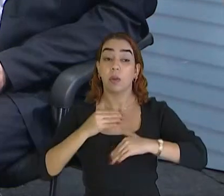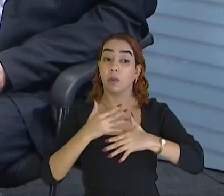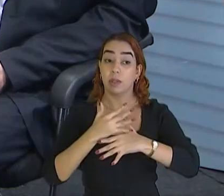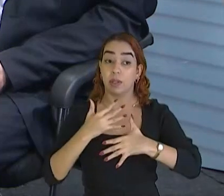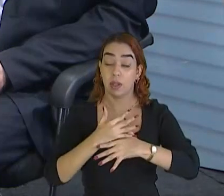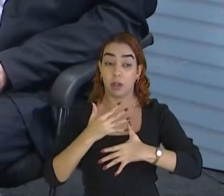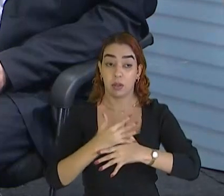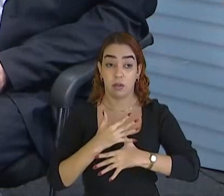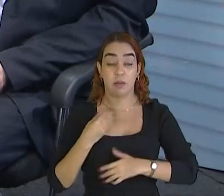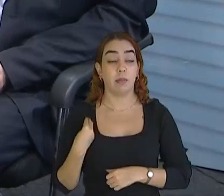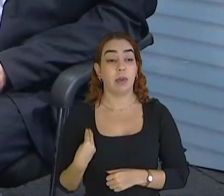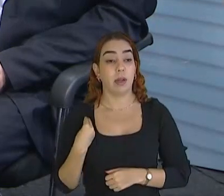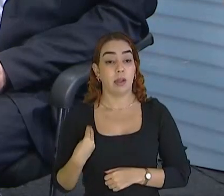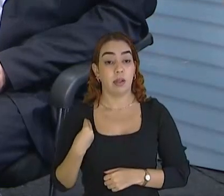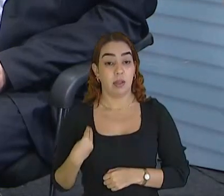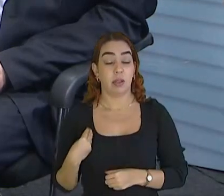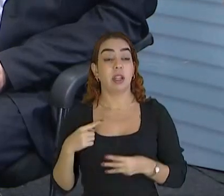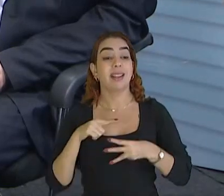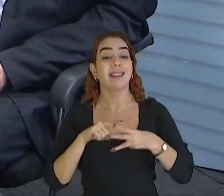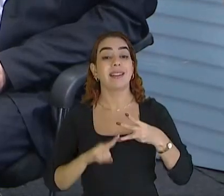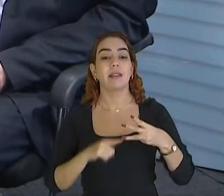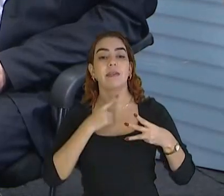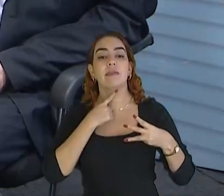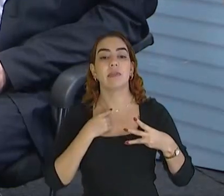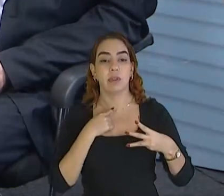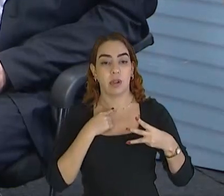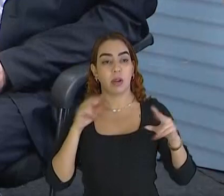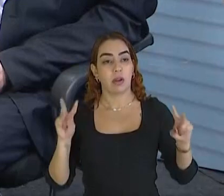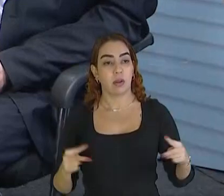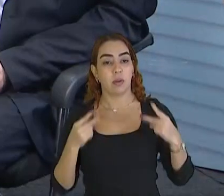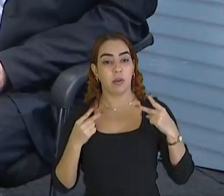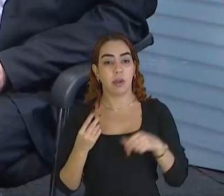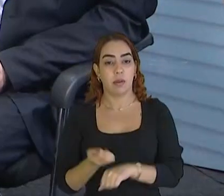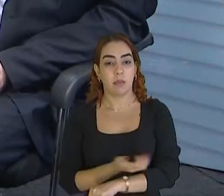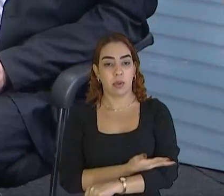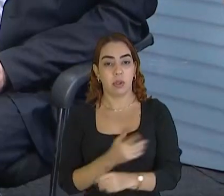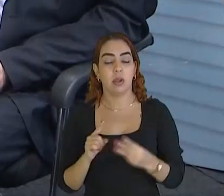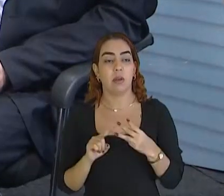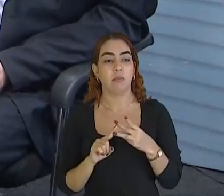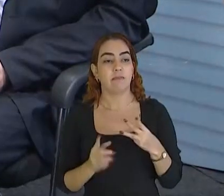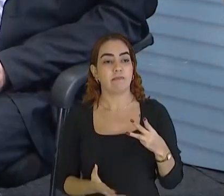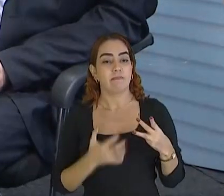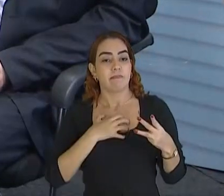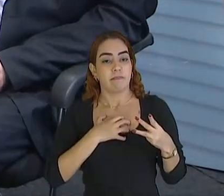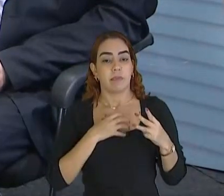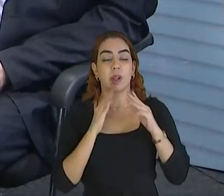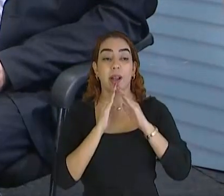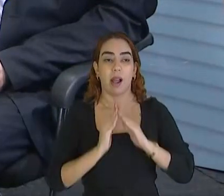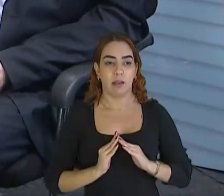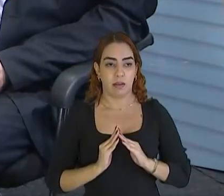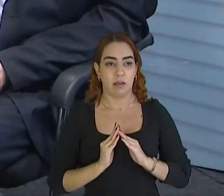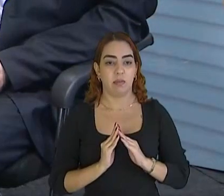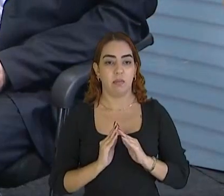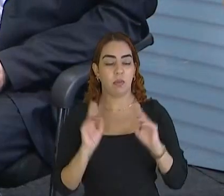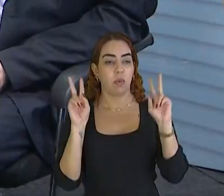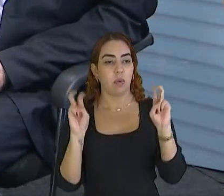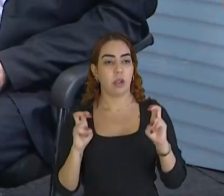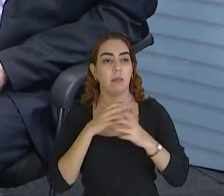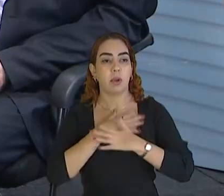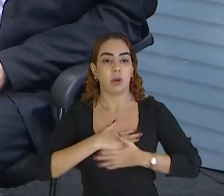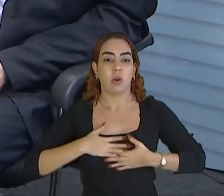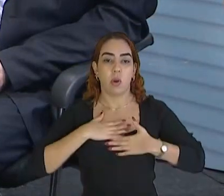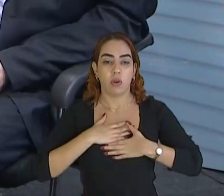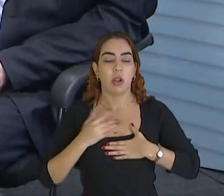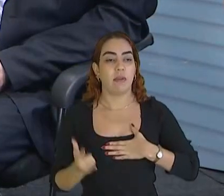grandes dimensões de desejo: reconhecimento afetivo e pertencimento. Ou seja, ele quer pertencer a alguma coisa, ele quer ser gostado, ele